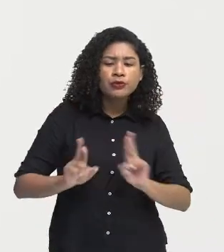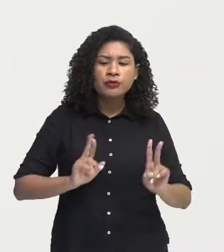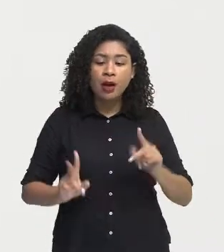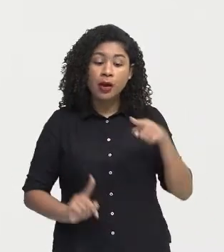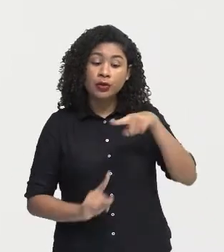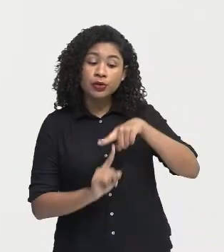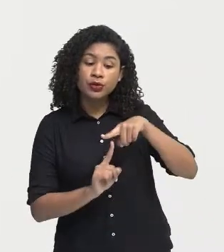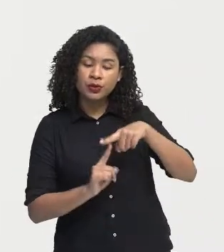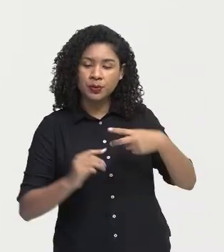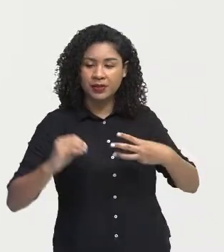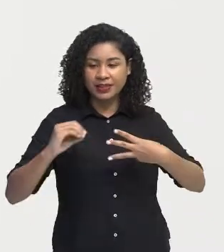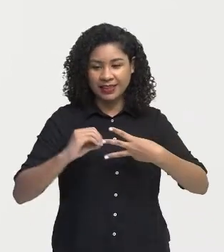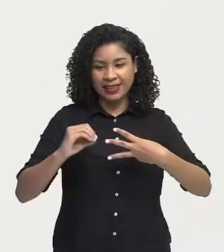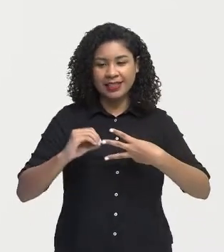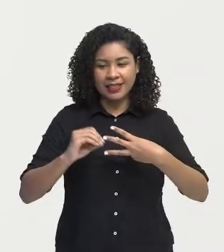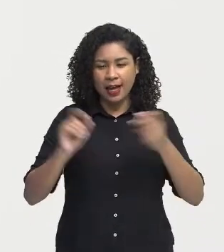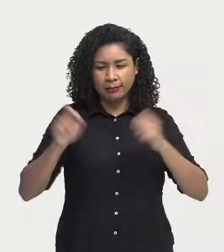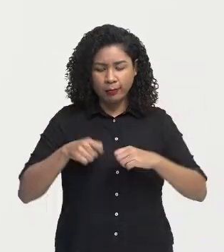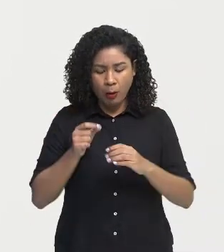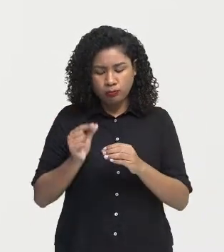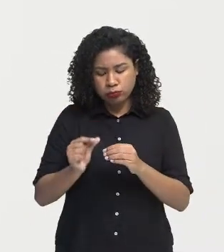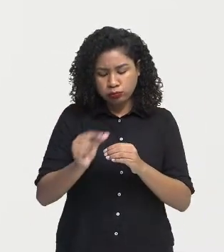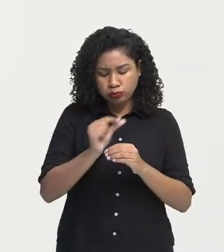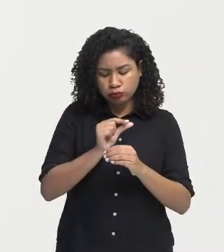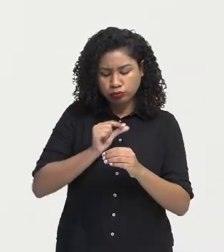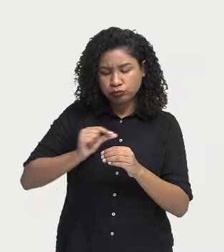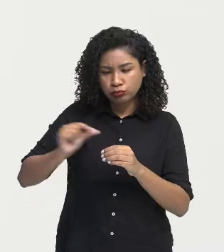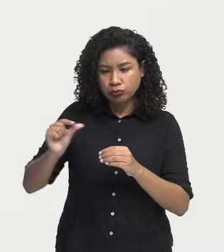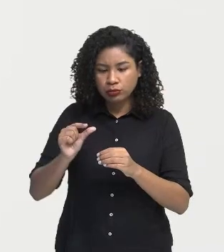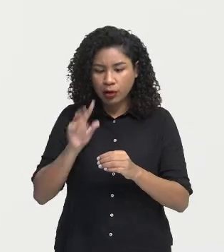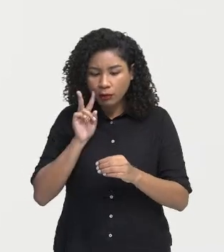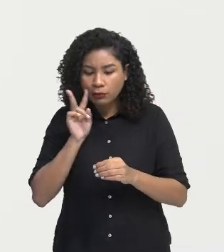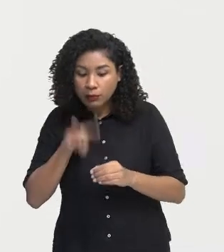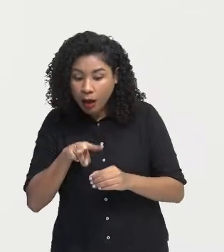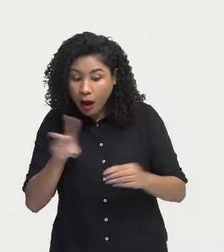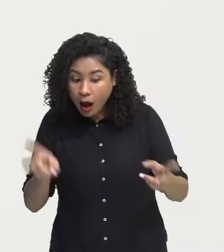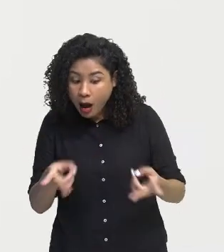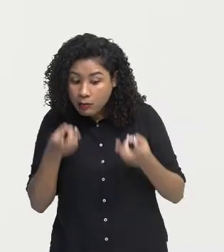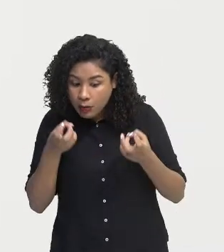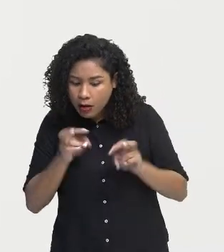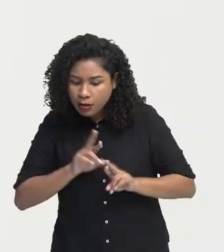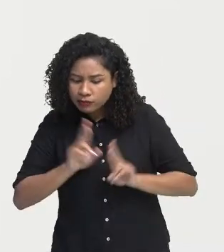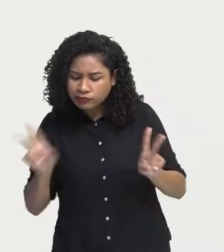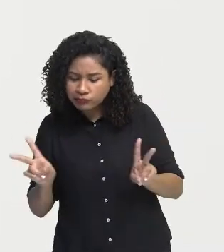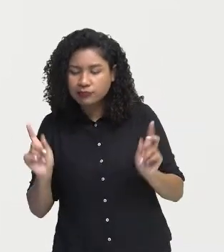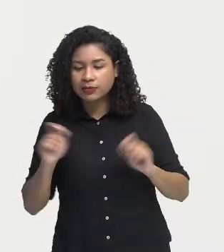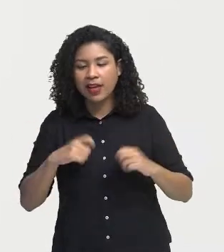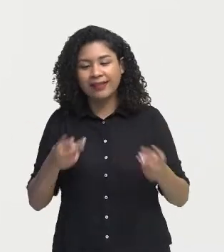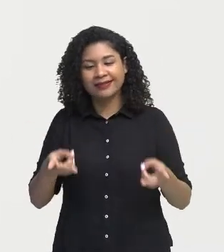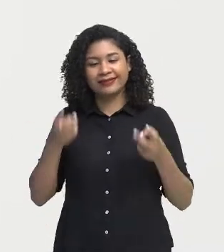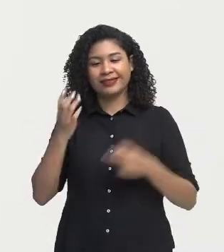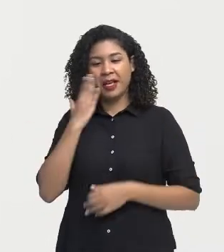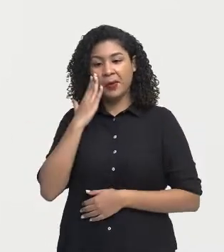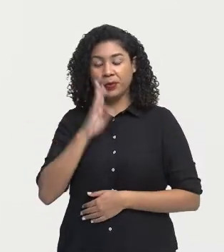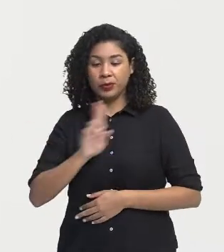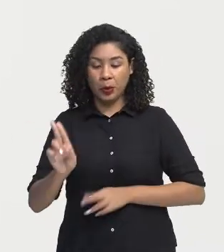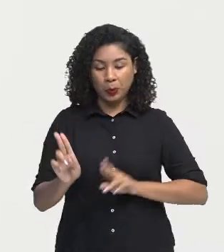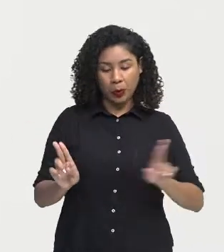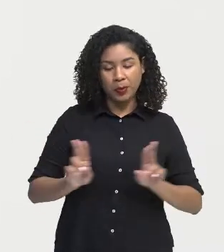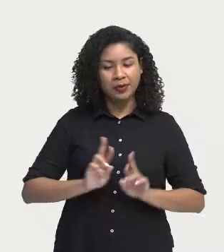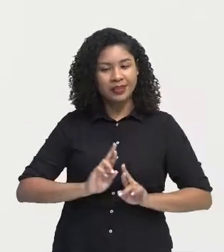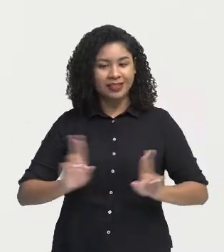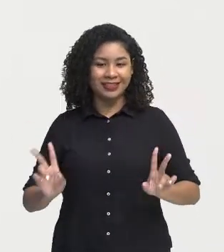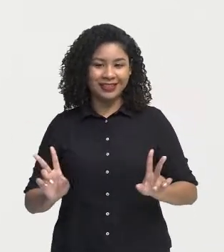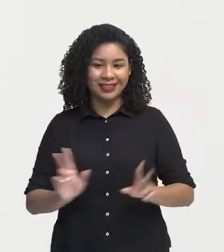acordo também com as organelas que eles apresentam, tá? Então, o que que eu tenho lá no citoplasma das células eucariontes?